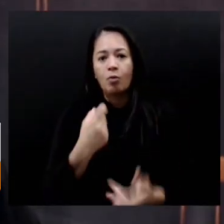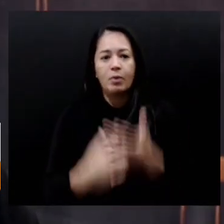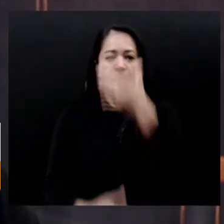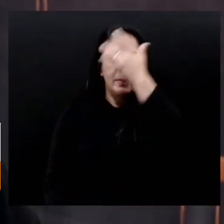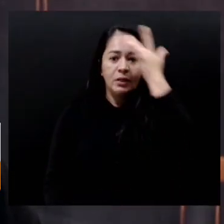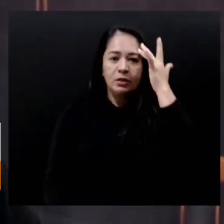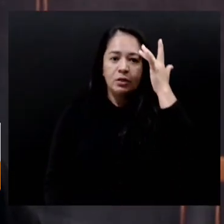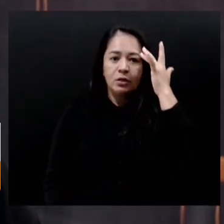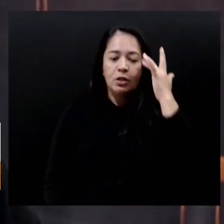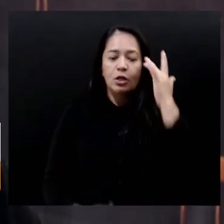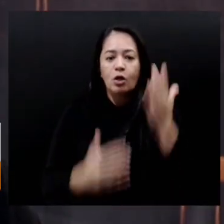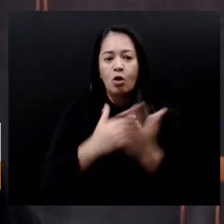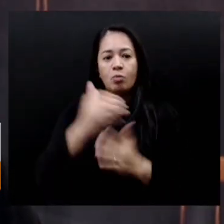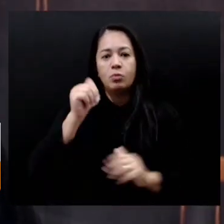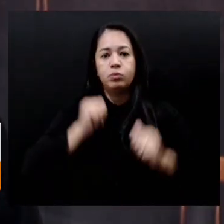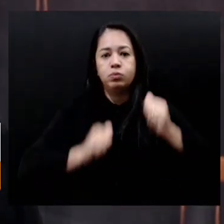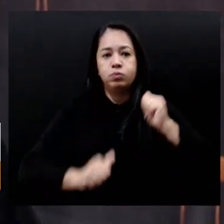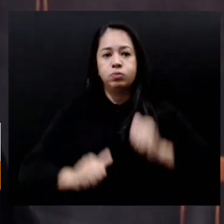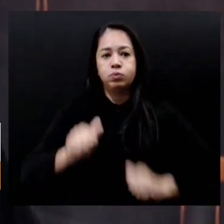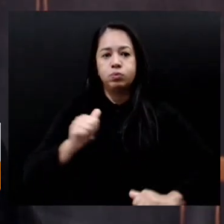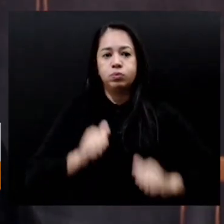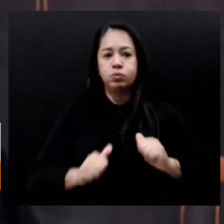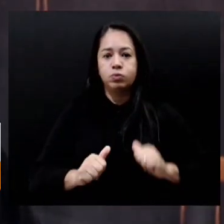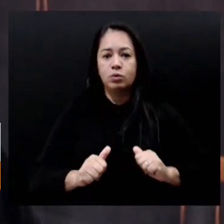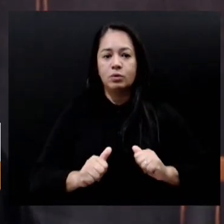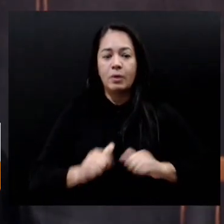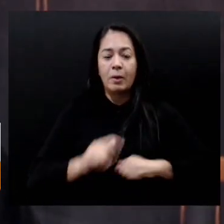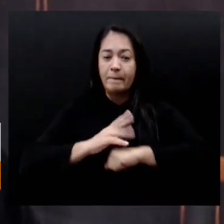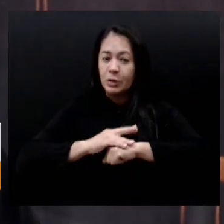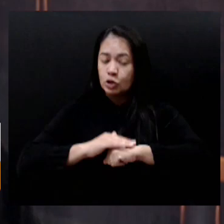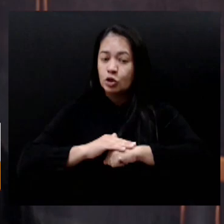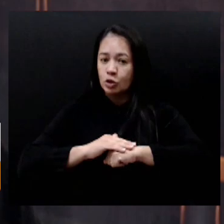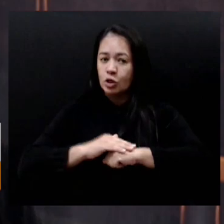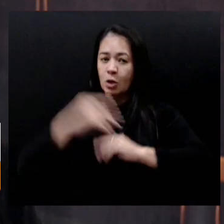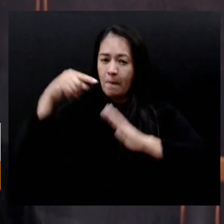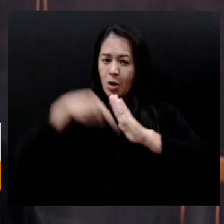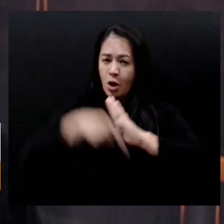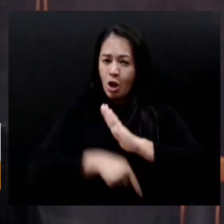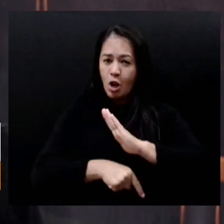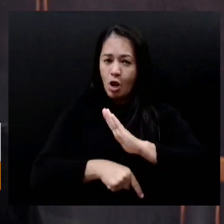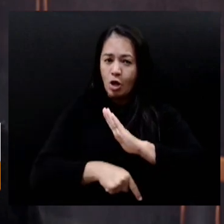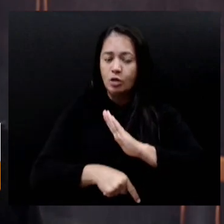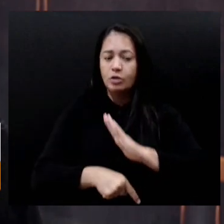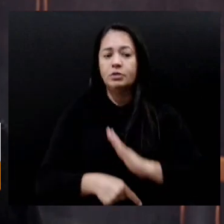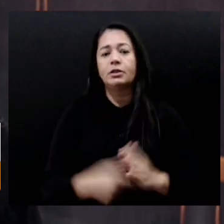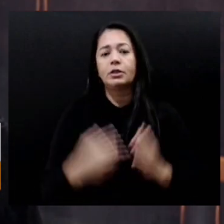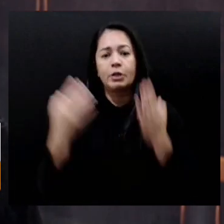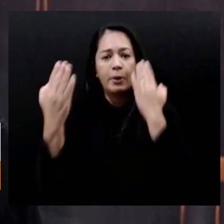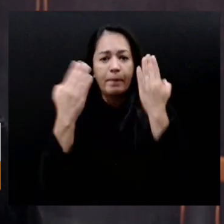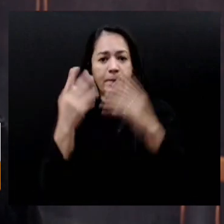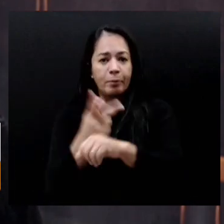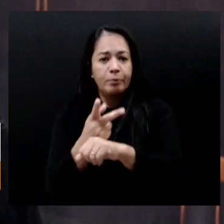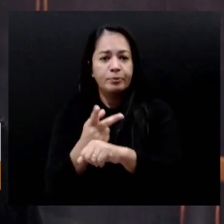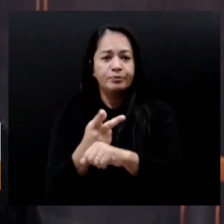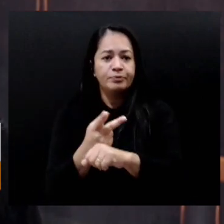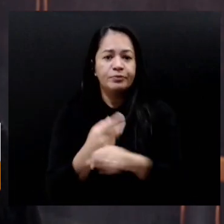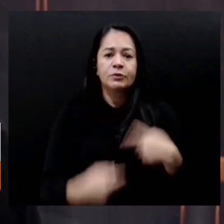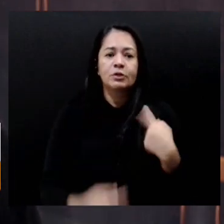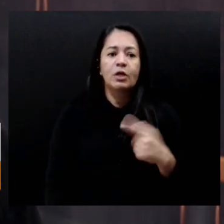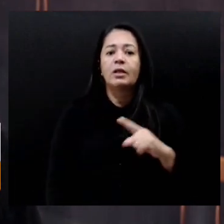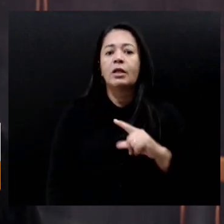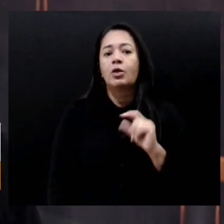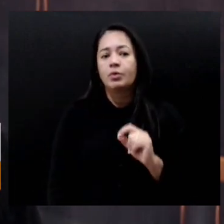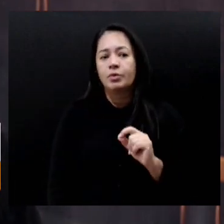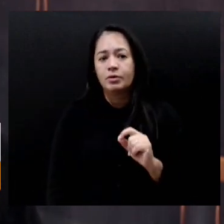mais patológica mesmo, que vão procurar a clínica de psicologia, a gente tem orientado até no sentido